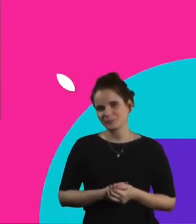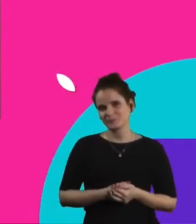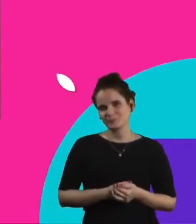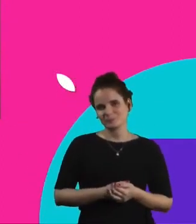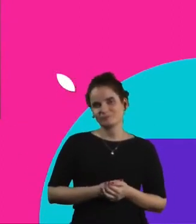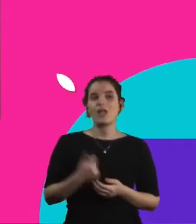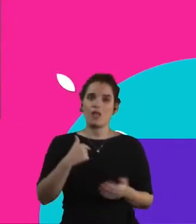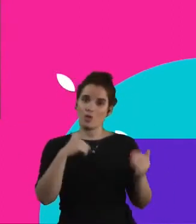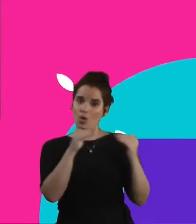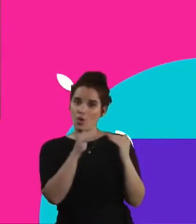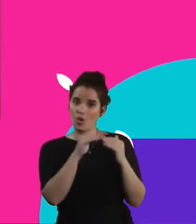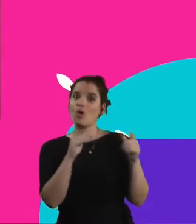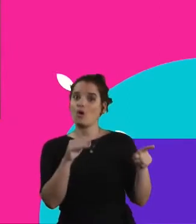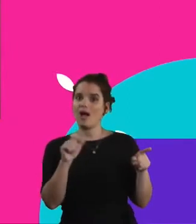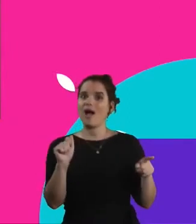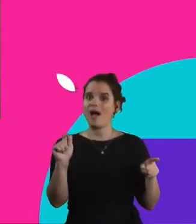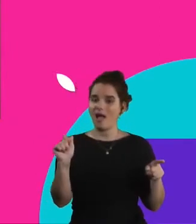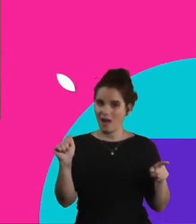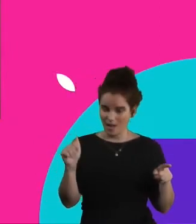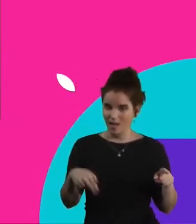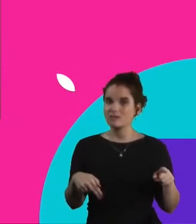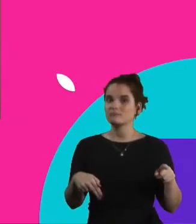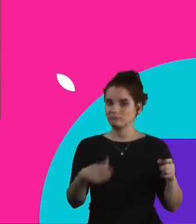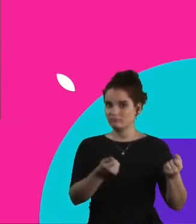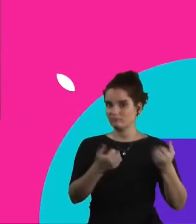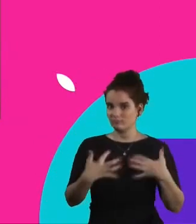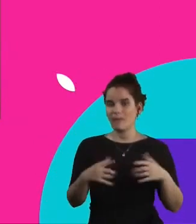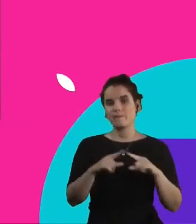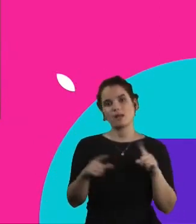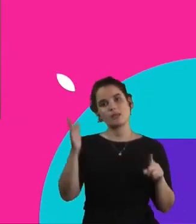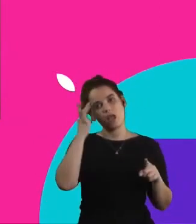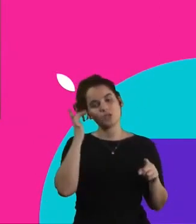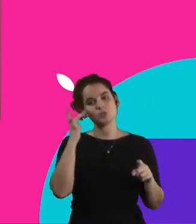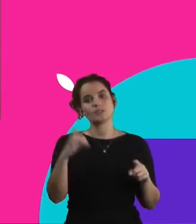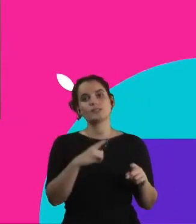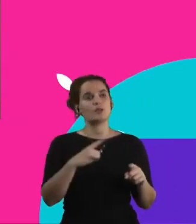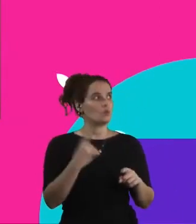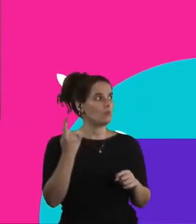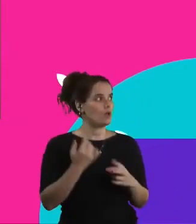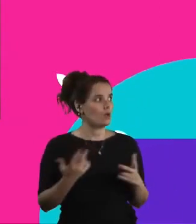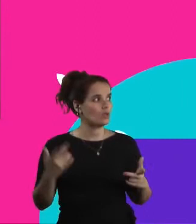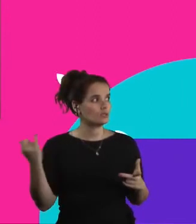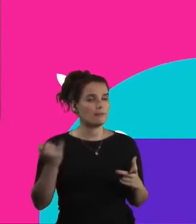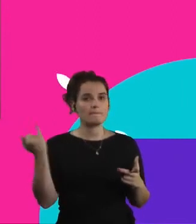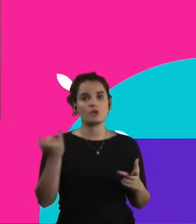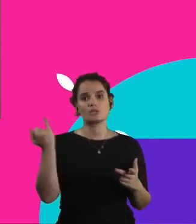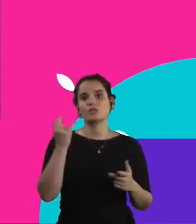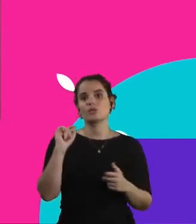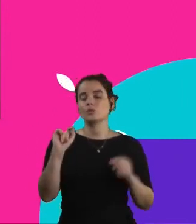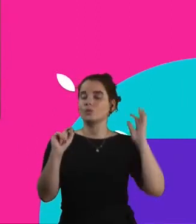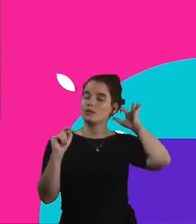Eu concordo com o que o Alan trouxe, mas acho que também tem um ponto importante que a gente precisa ressaltar,